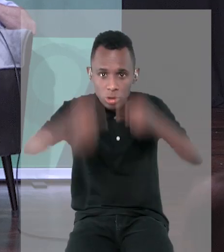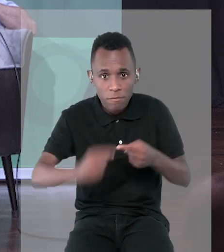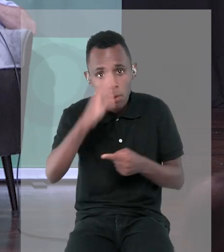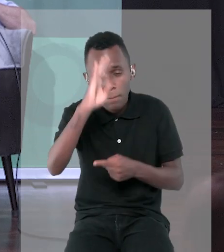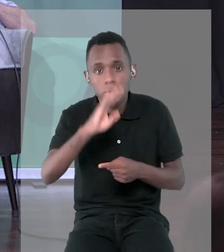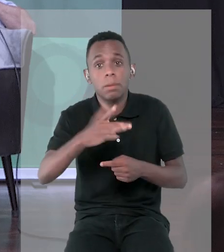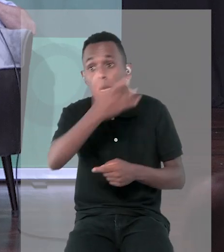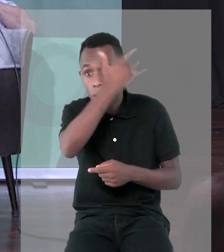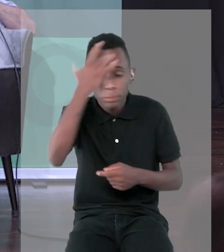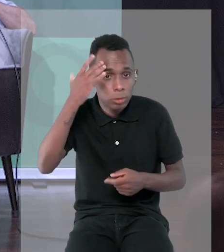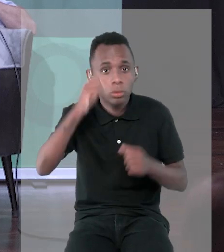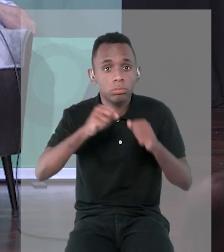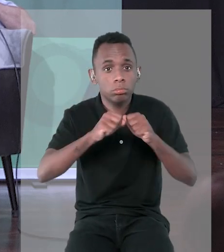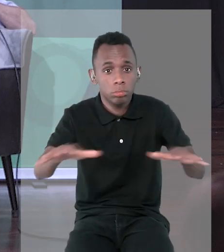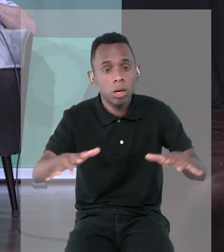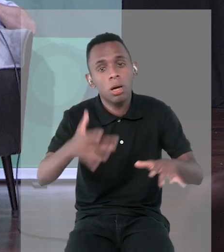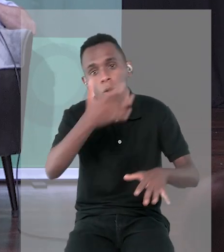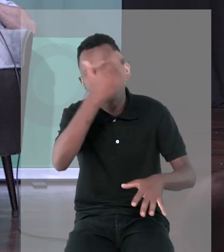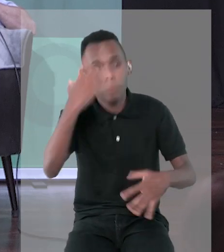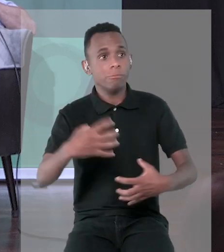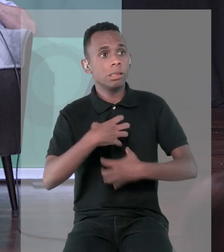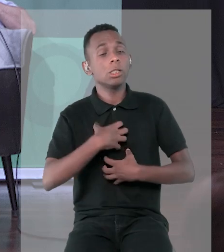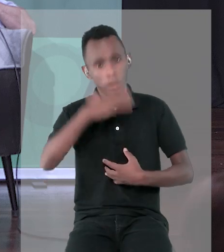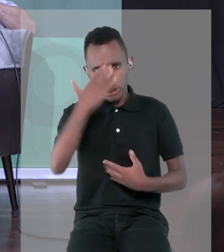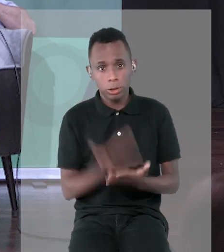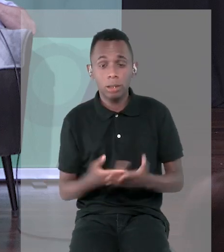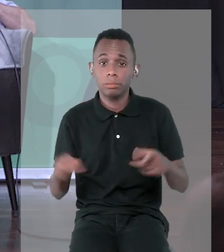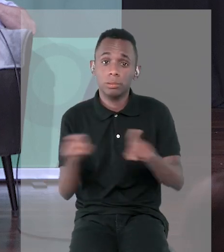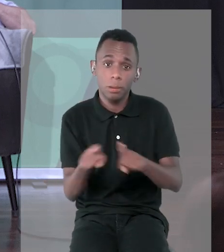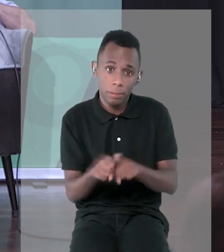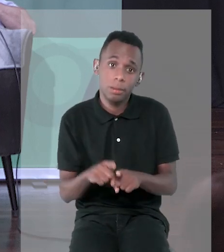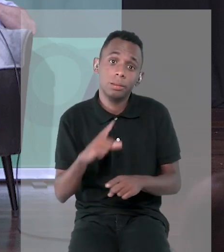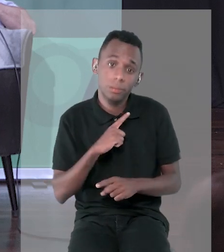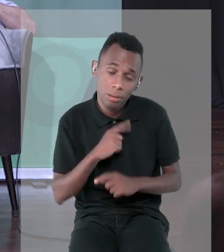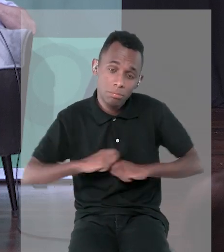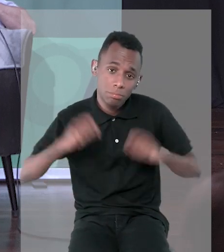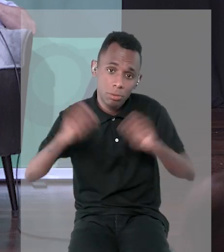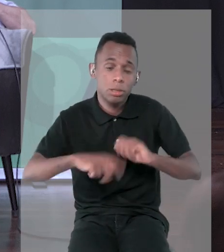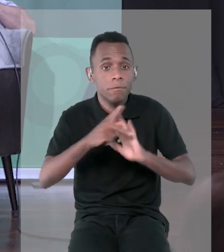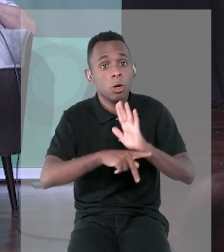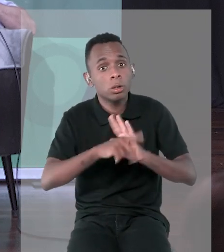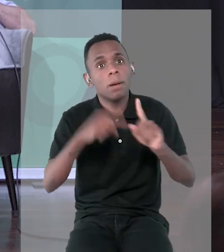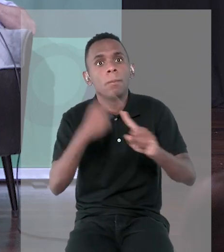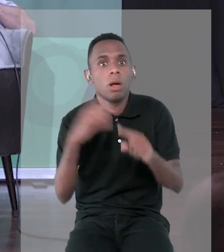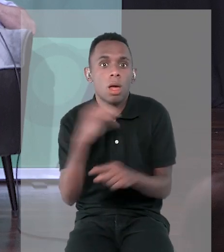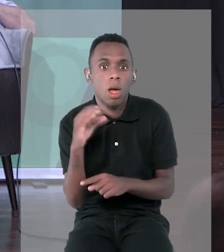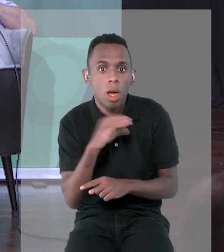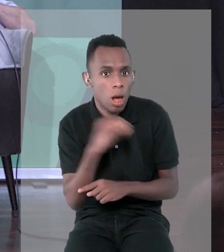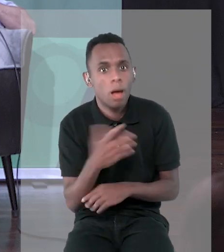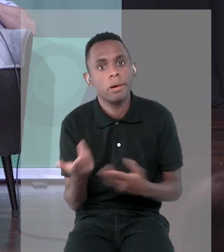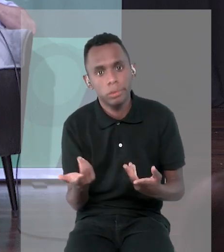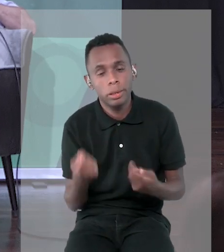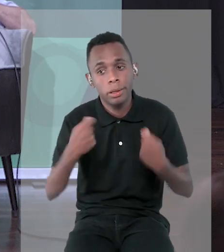a mobilização dessa população, ele tem grandes chances de acontecer pela urgência que nós estamos vivendo